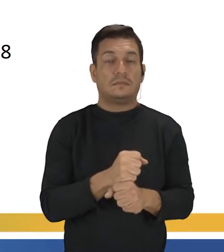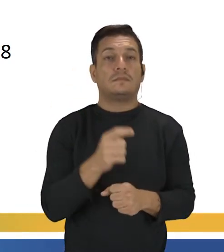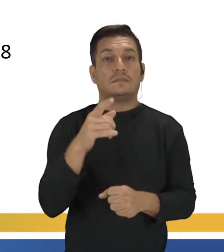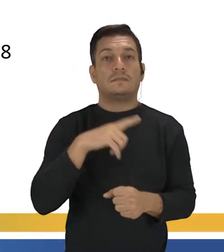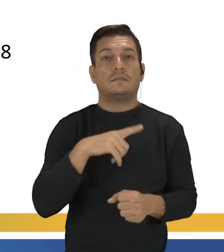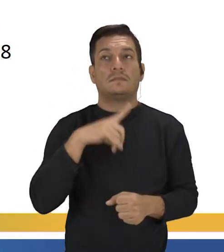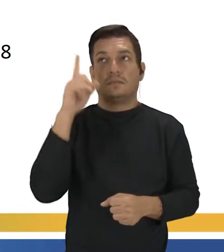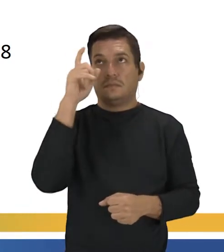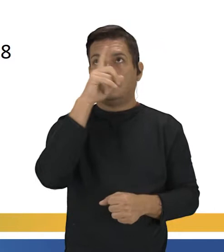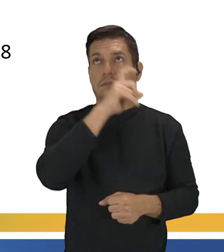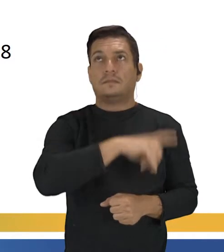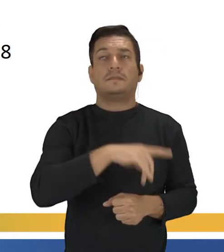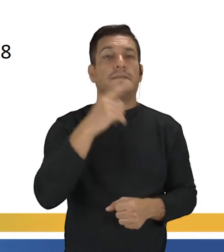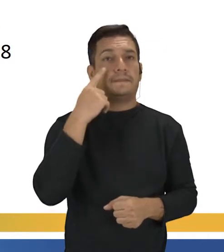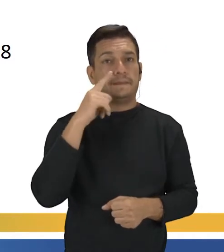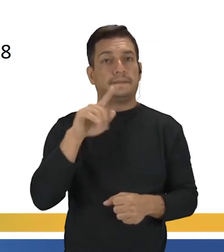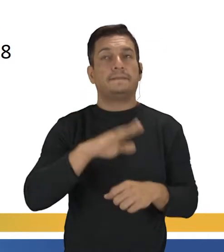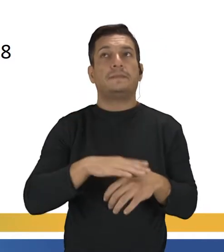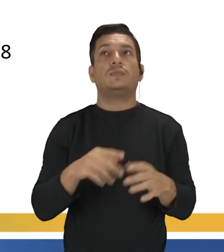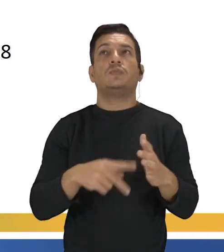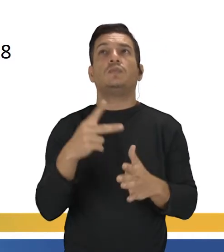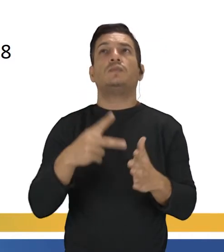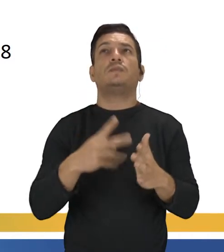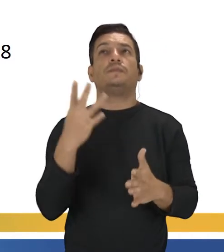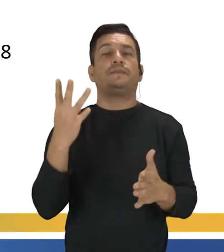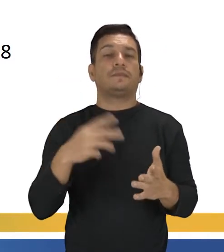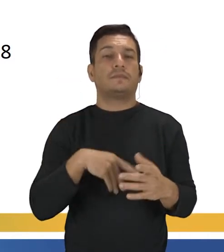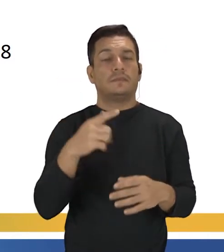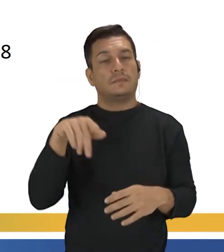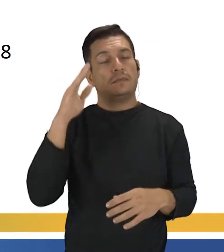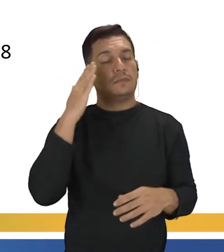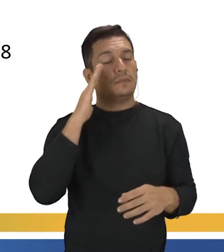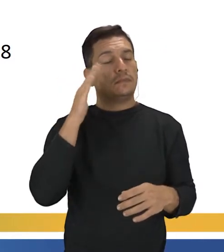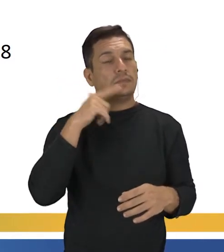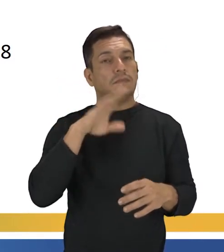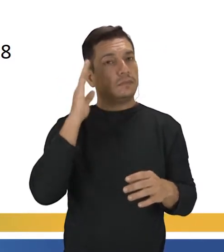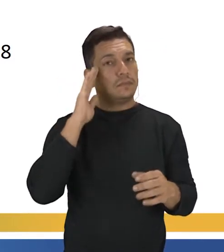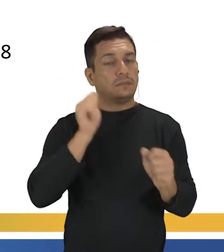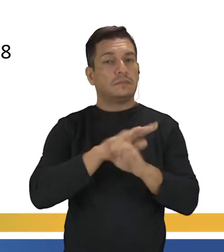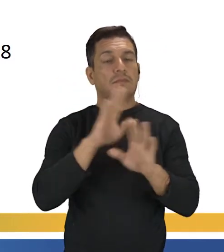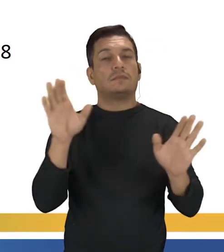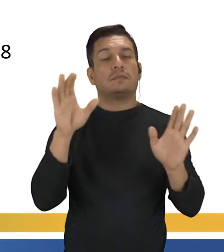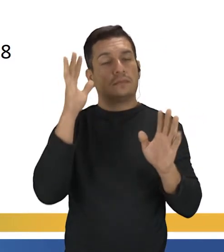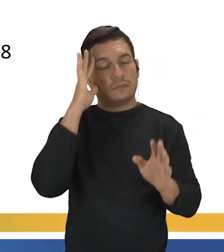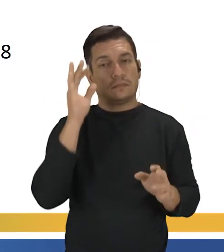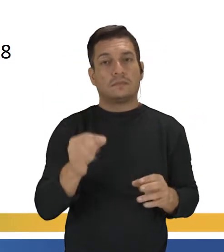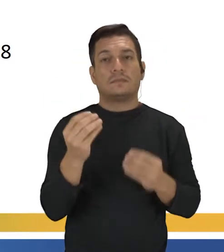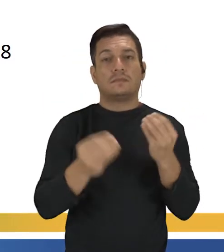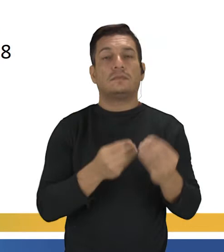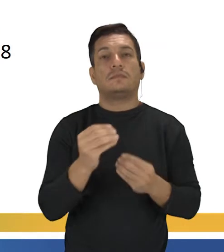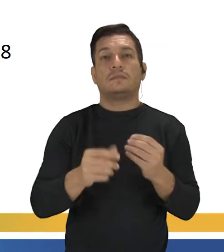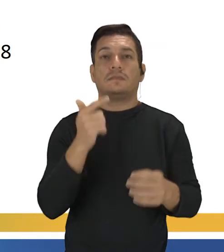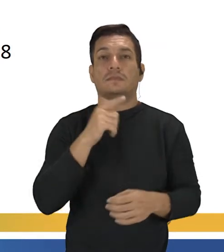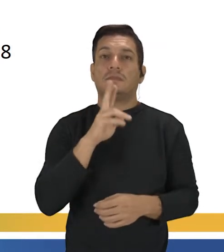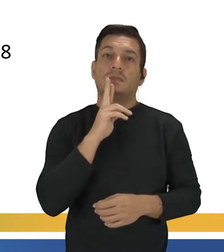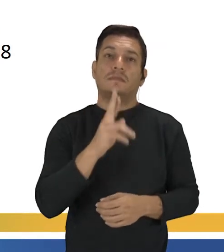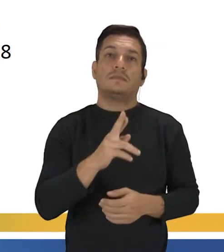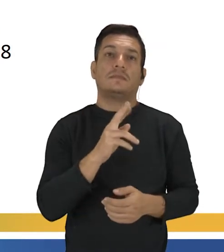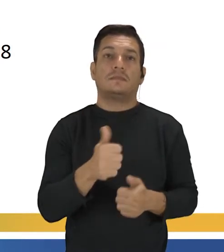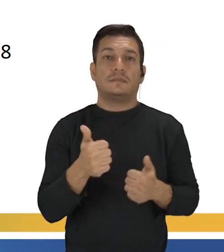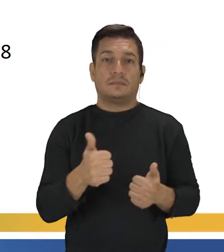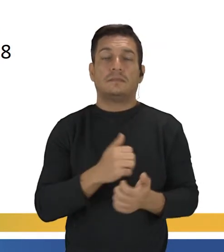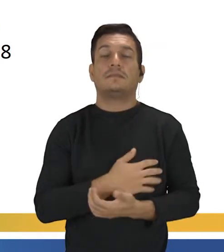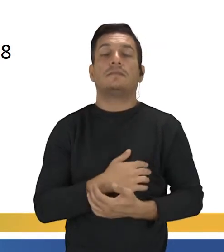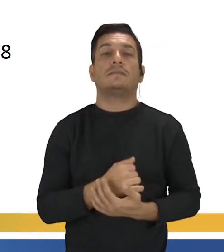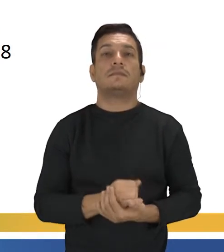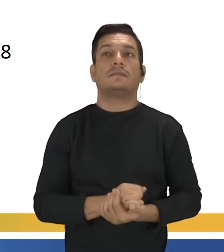teve dificuldade, reveja mais de uma vez para que você consiga compreender, tá? Como você vai chegar na resposta,